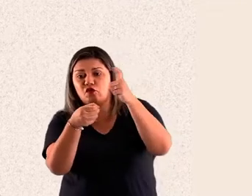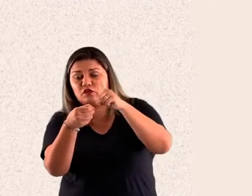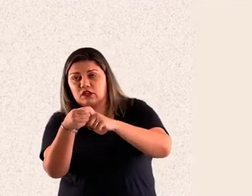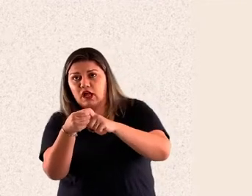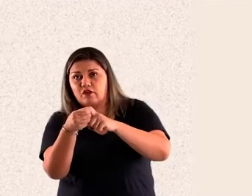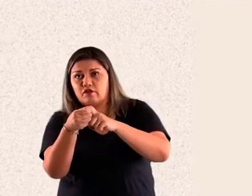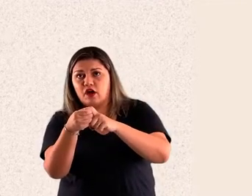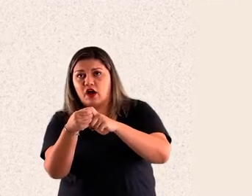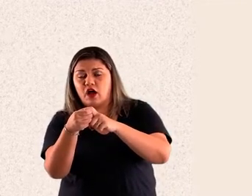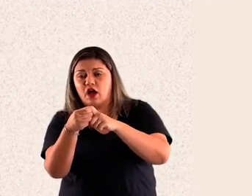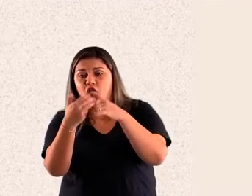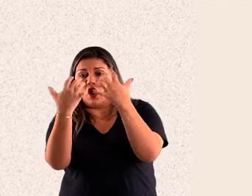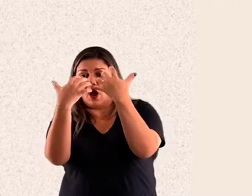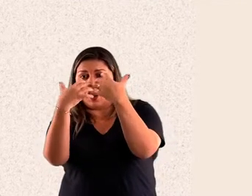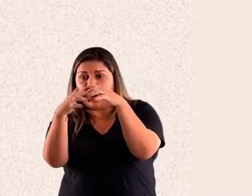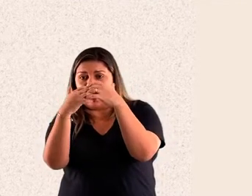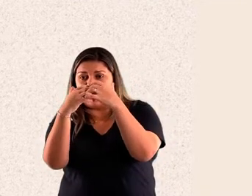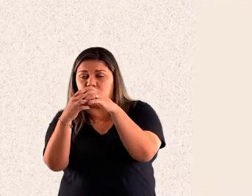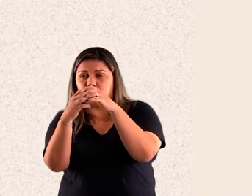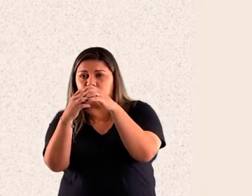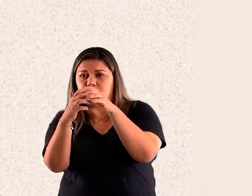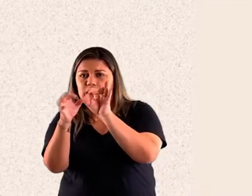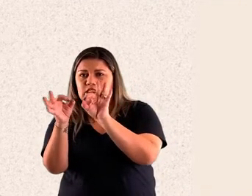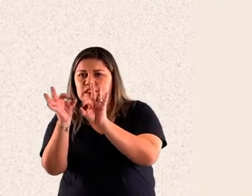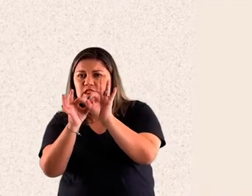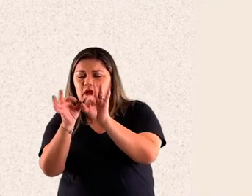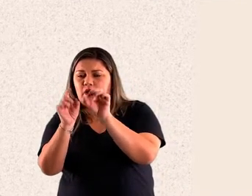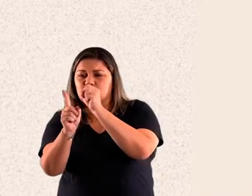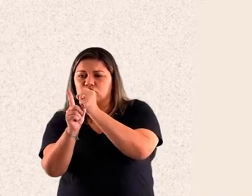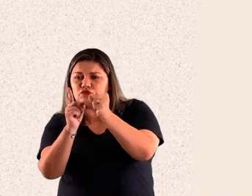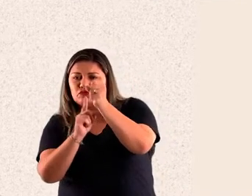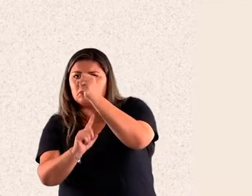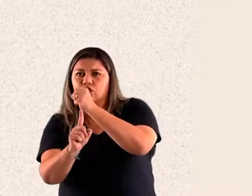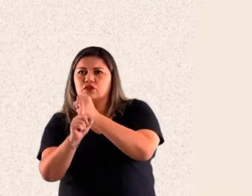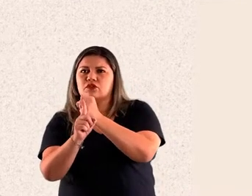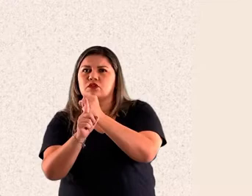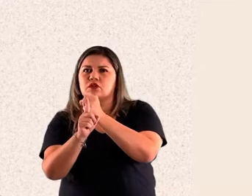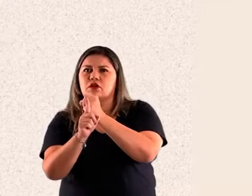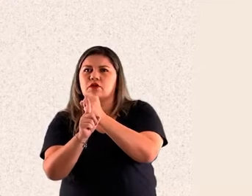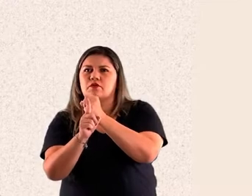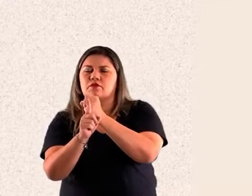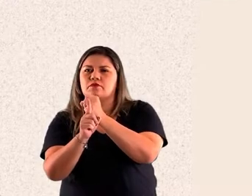preparando para agir socialmente oi oi Benjamin